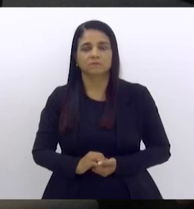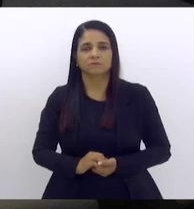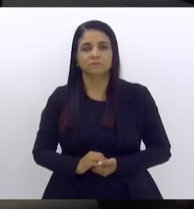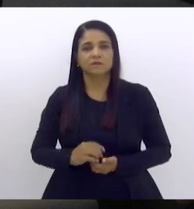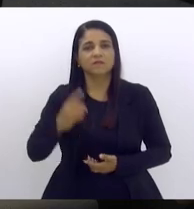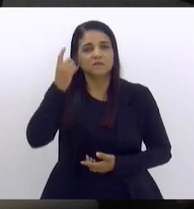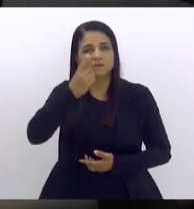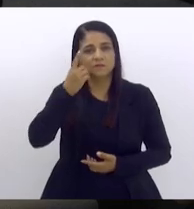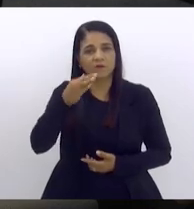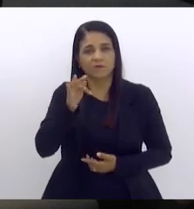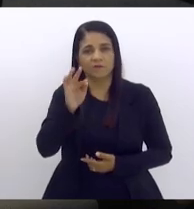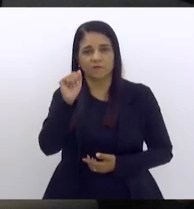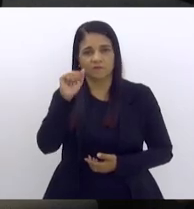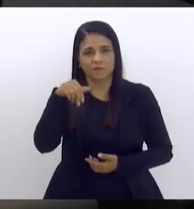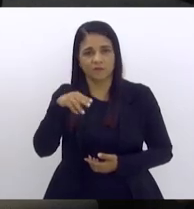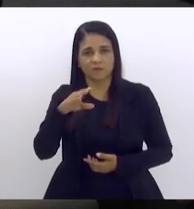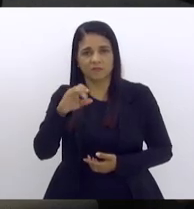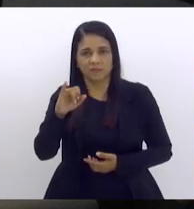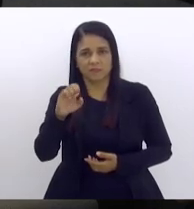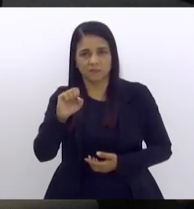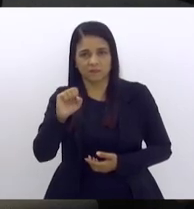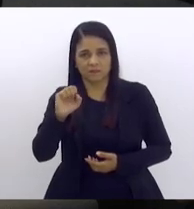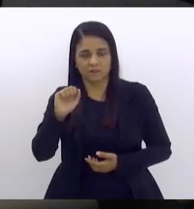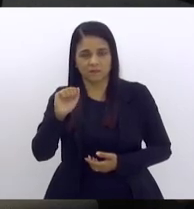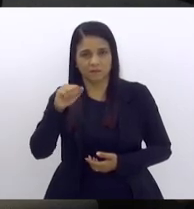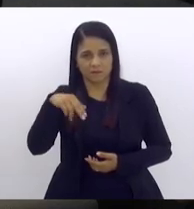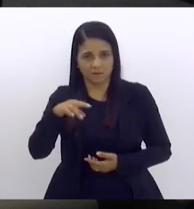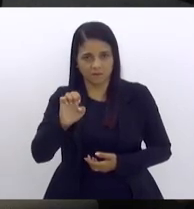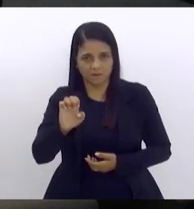Deputada Franciane Mota.